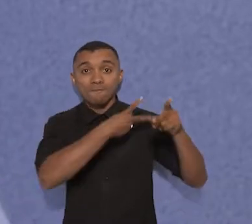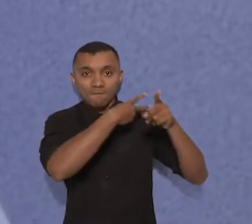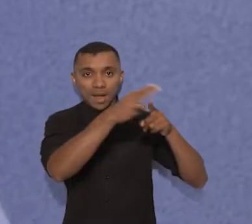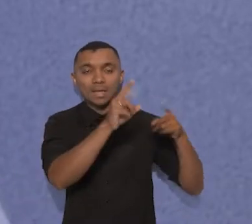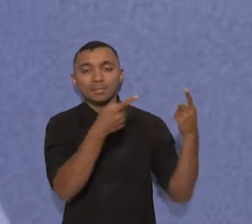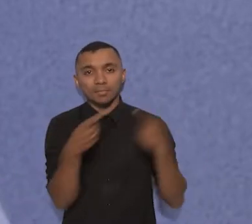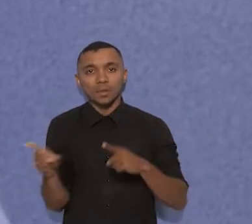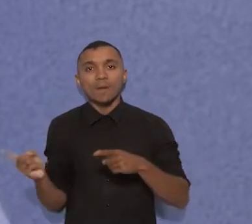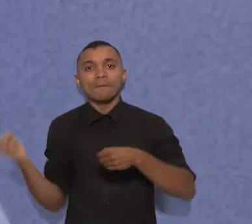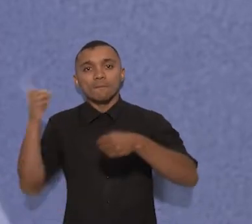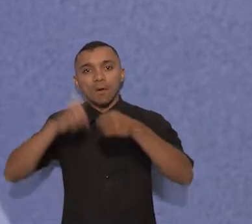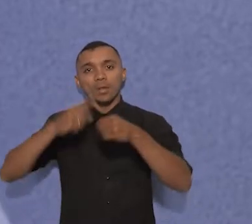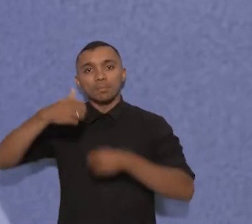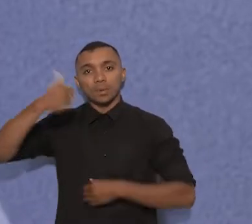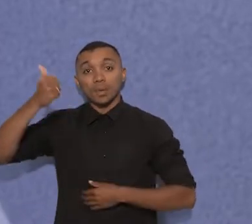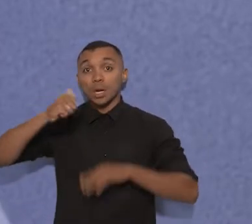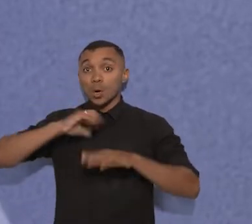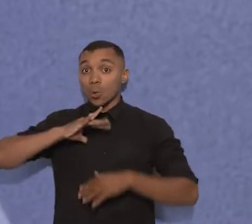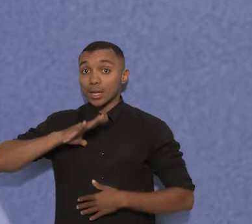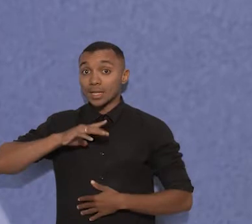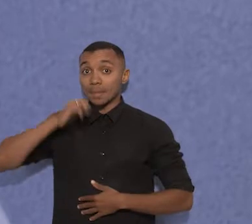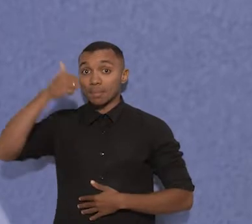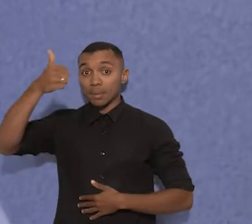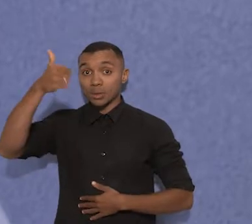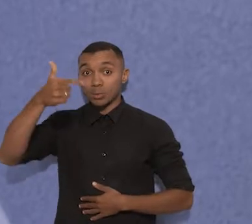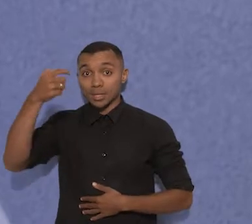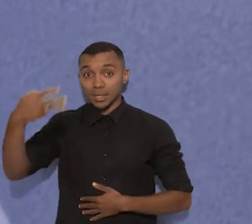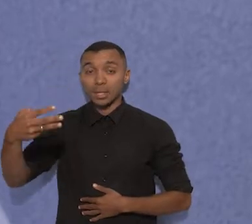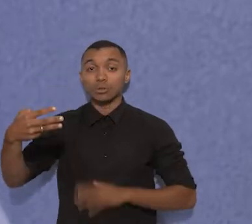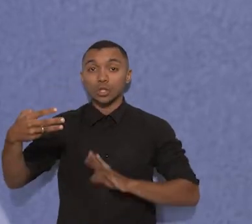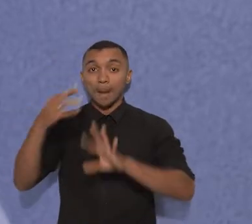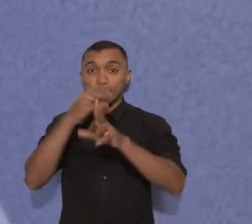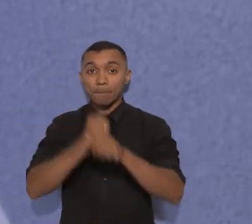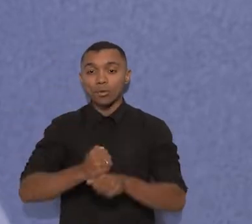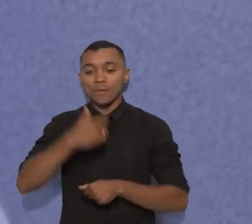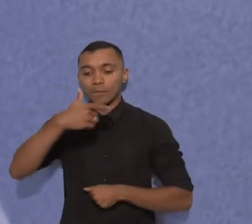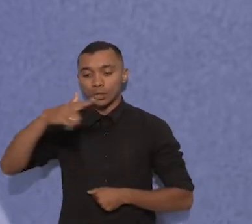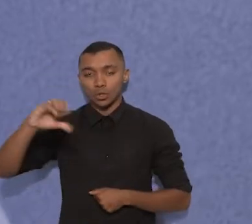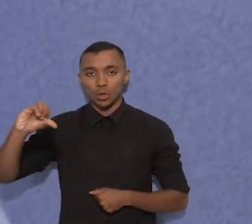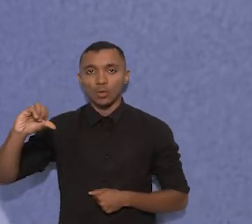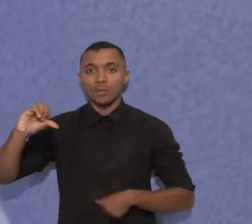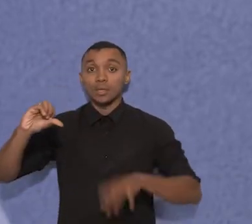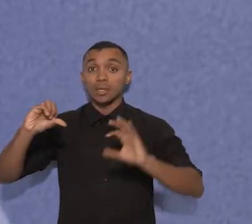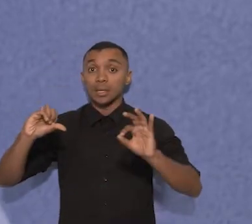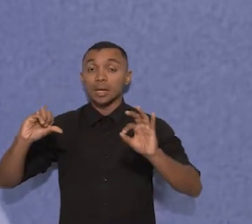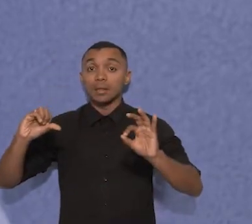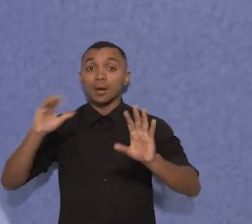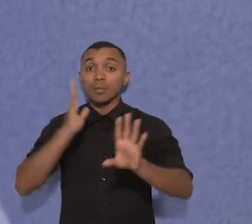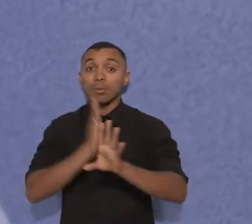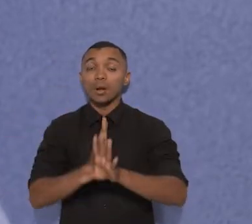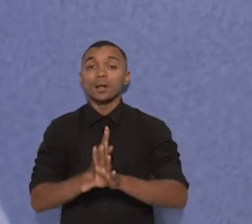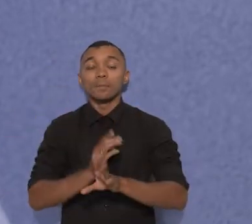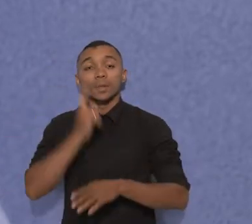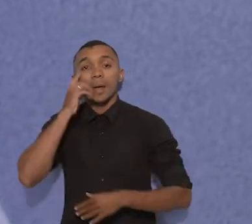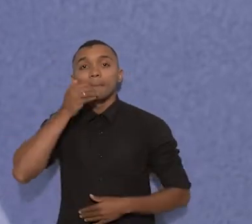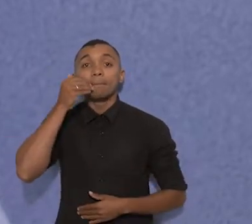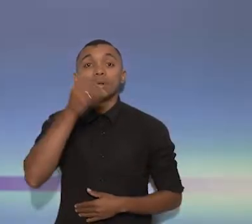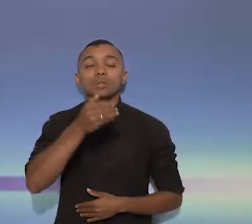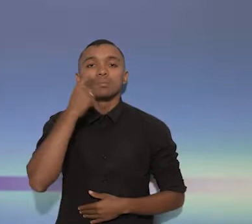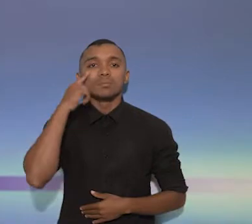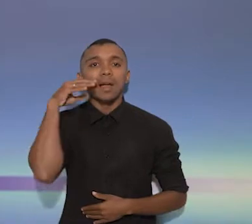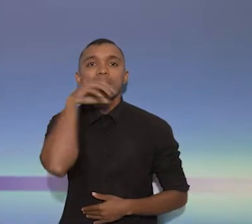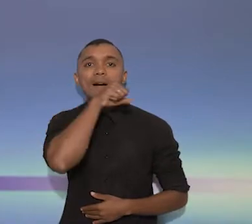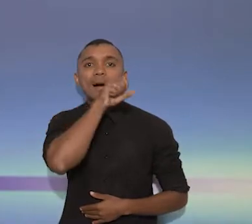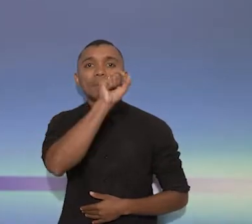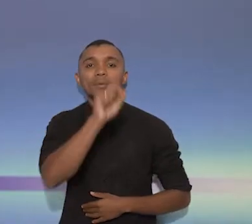reassume a liderança. Mas o Corinthians é o terceiro colocado, com 29 pontos. É a campanha que o Corinthians faz em casa. Queria pedir até, rapidinho,